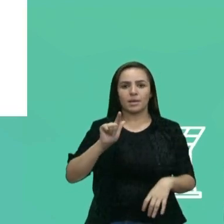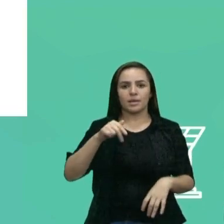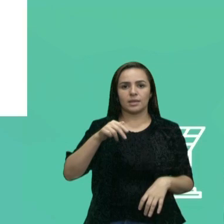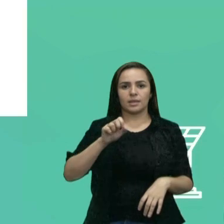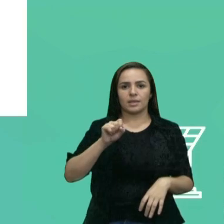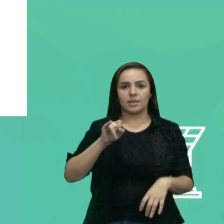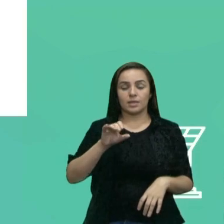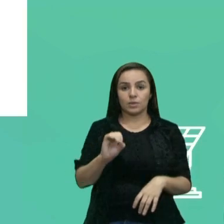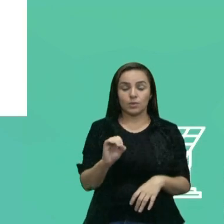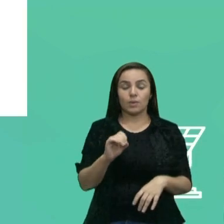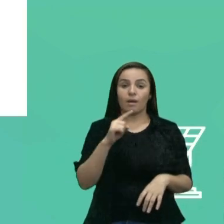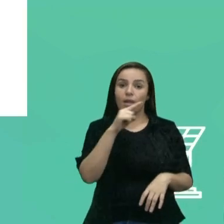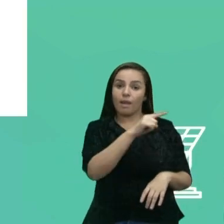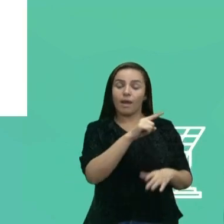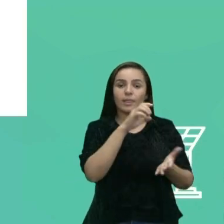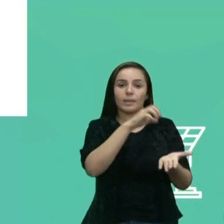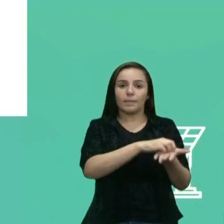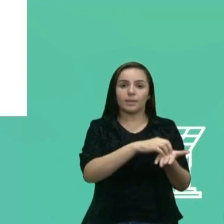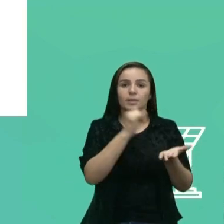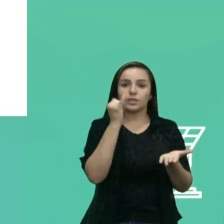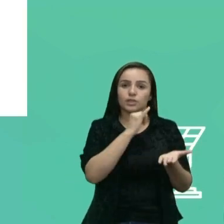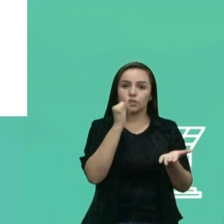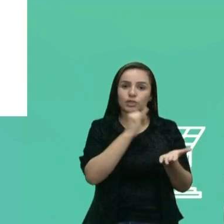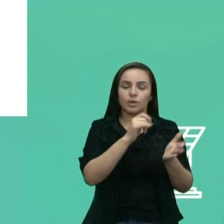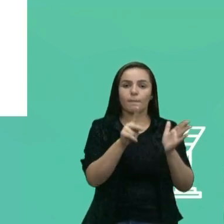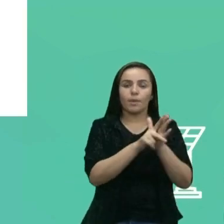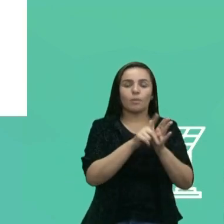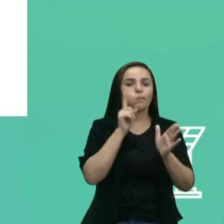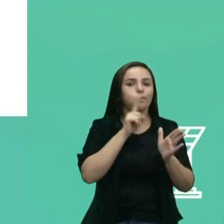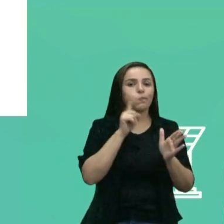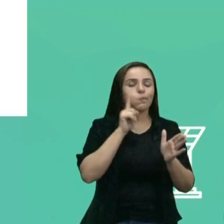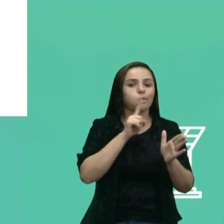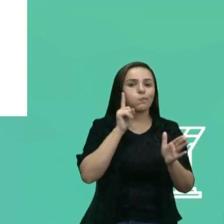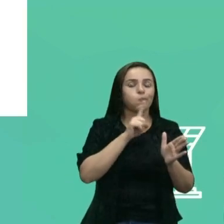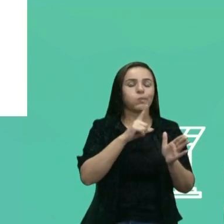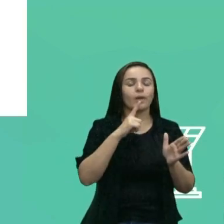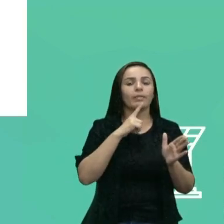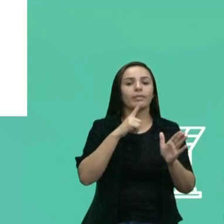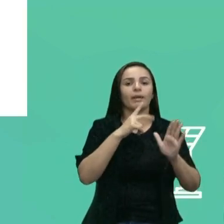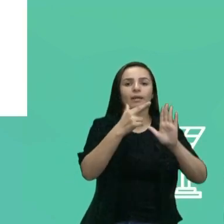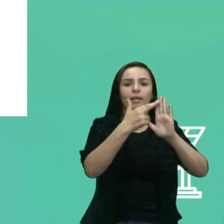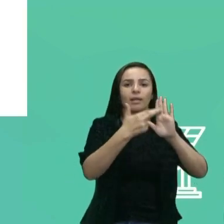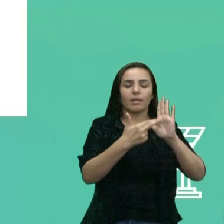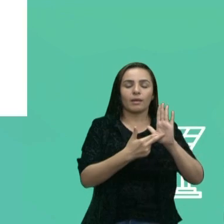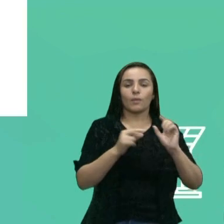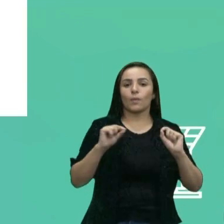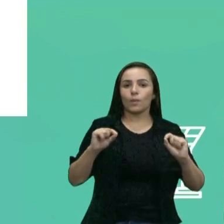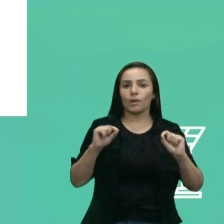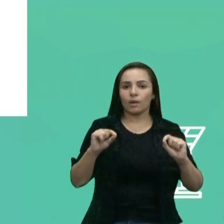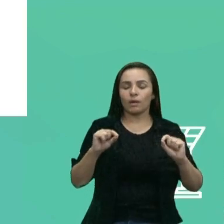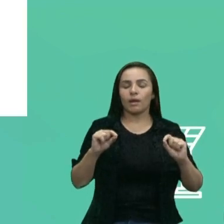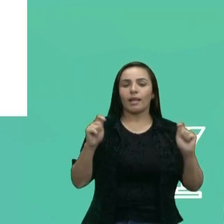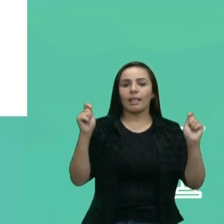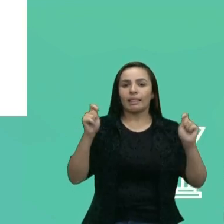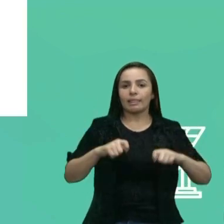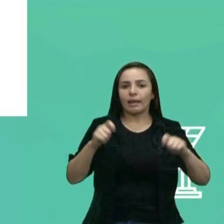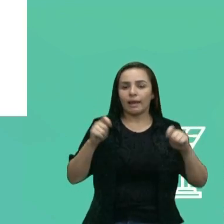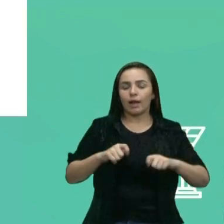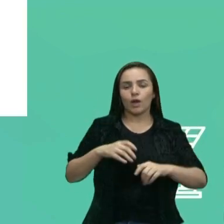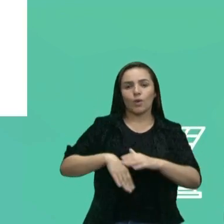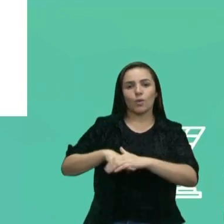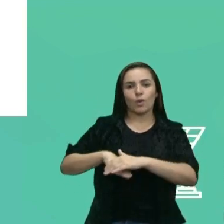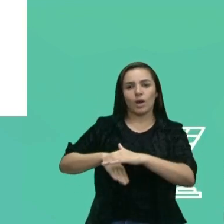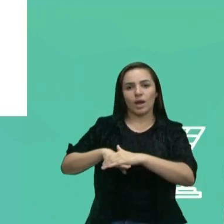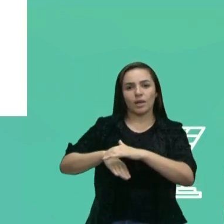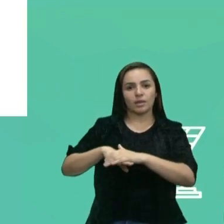dos Estados Unidos já preconiza alguns requisitos para que o armazenamento em sólidos possa ser viável. E são os que estão